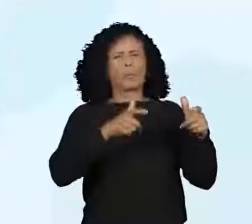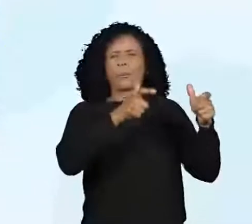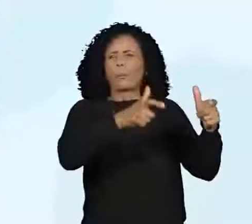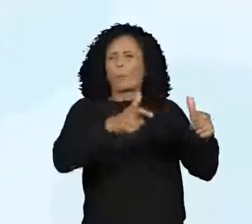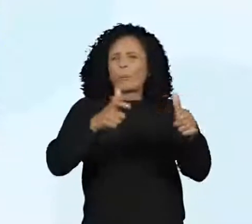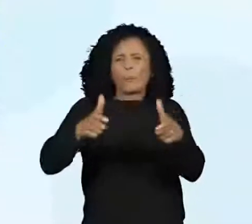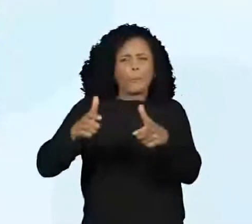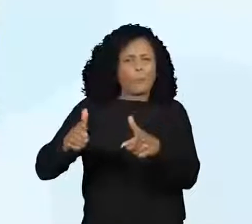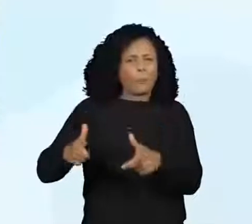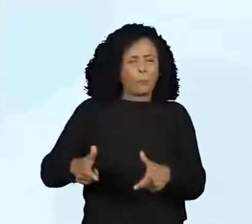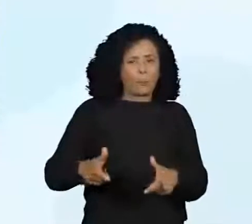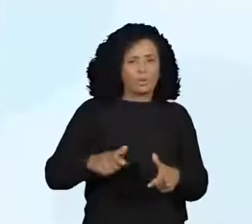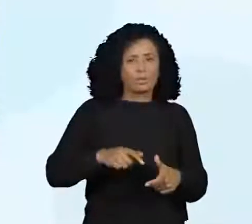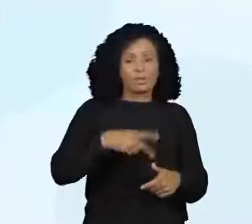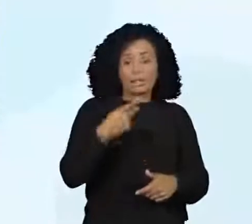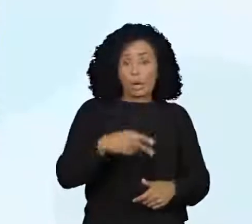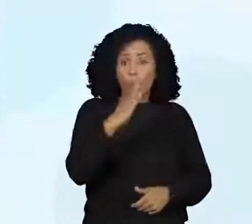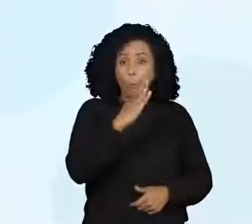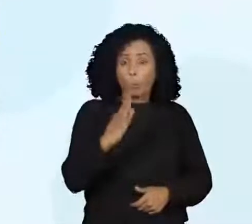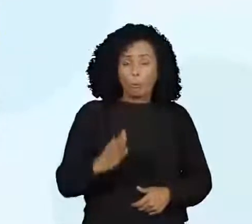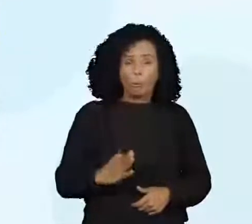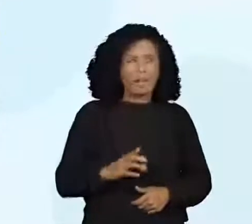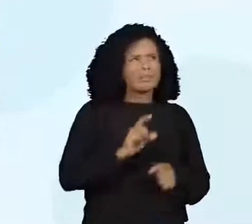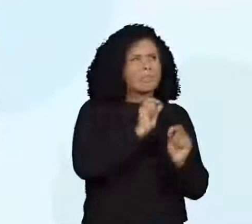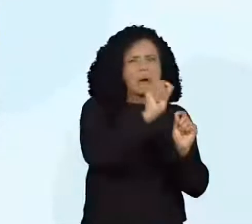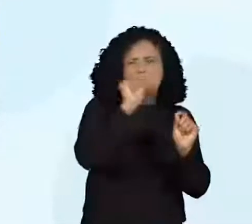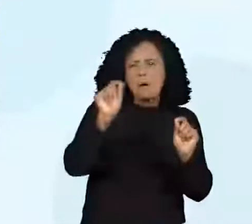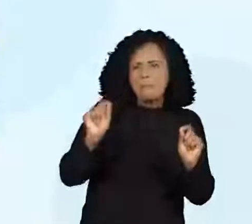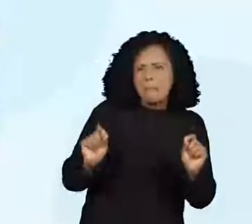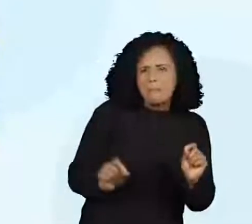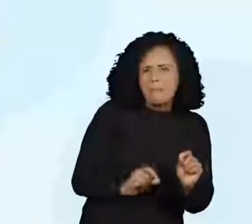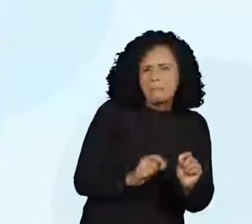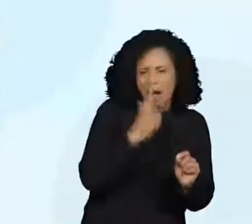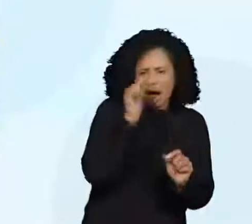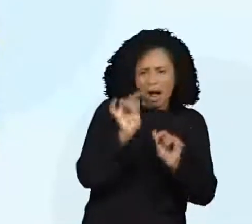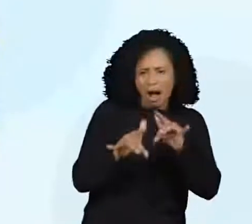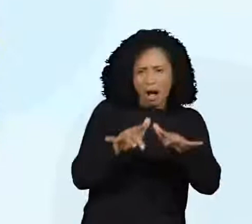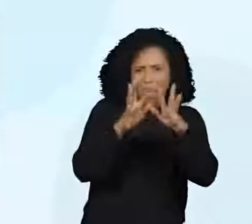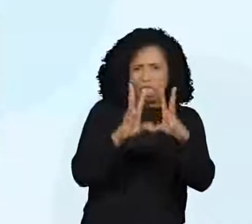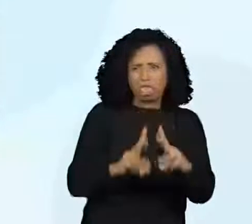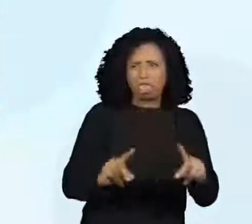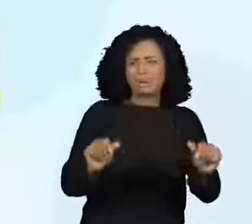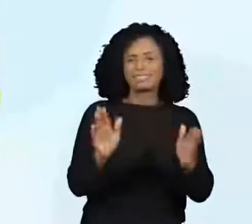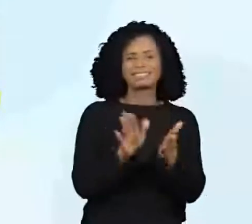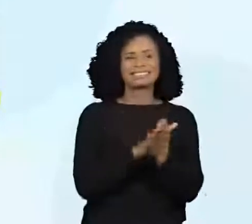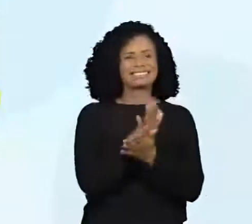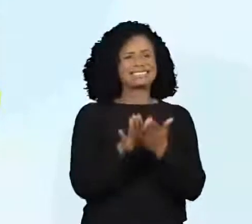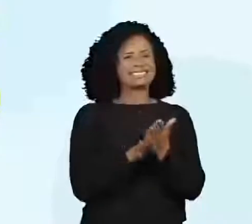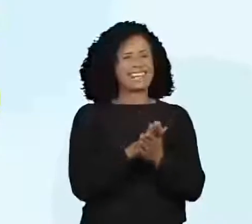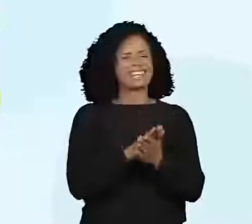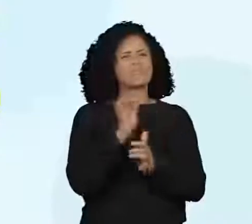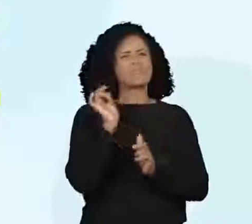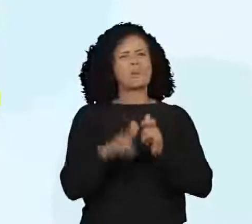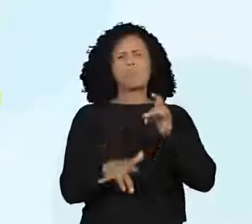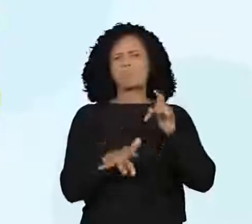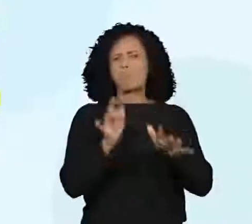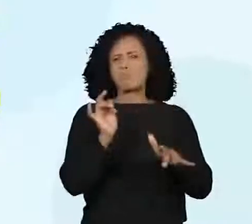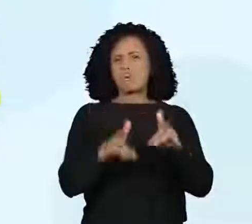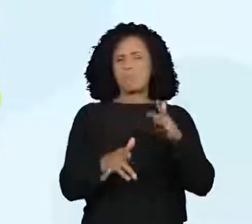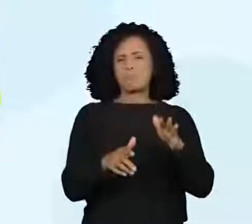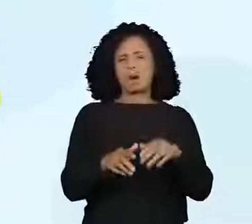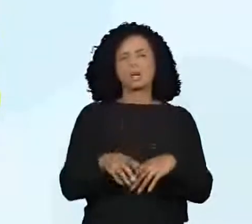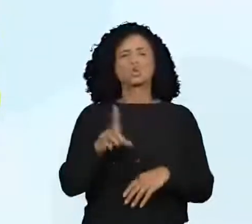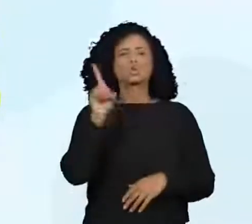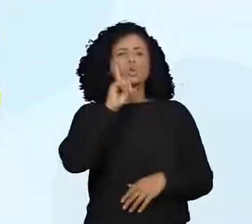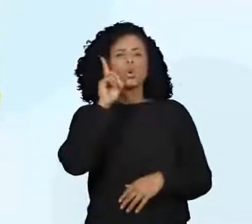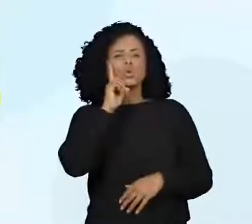país, resultado da industrialização e da ampliação do consumo, que utiliza de